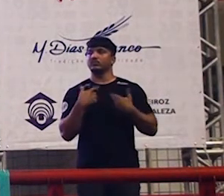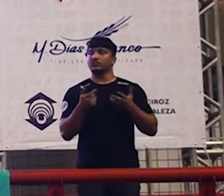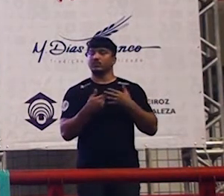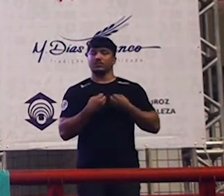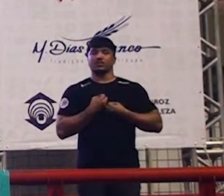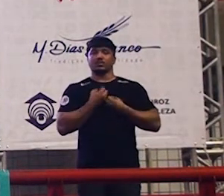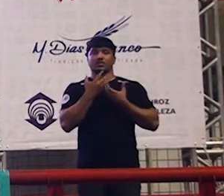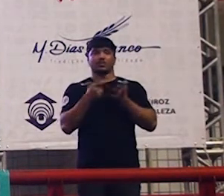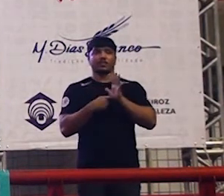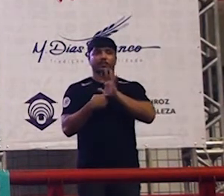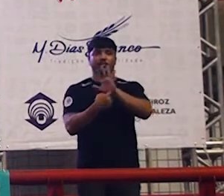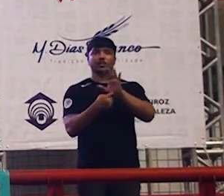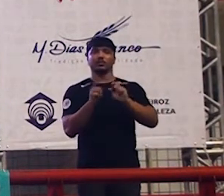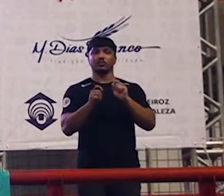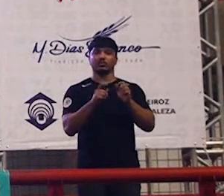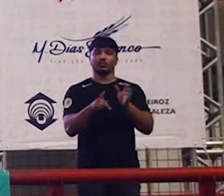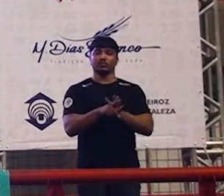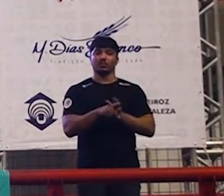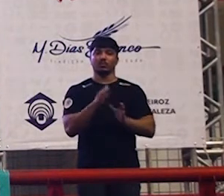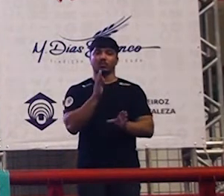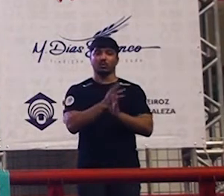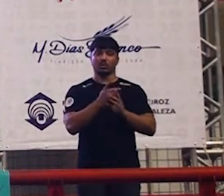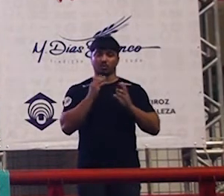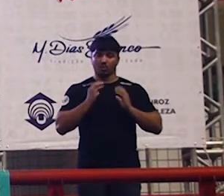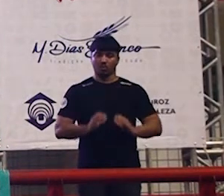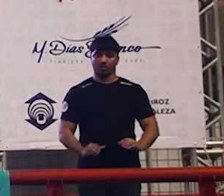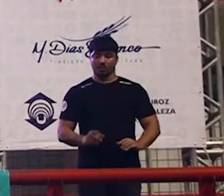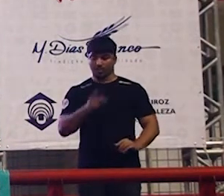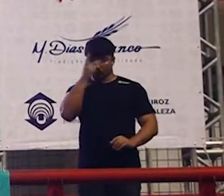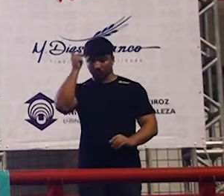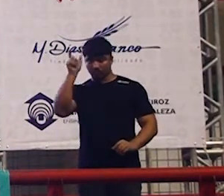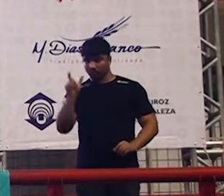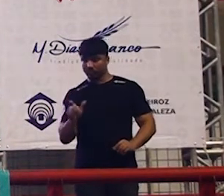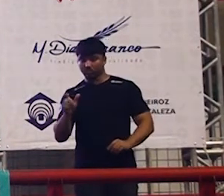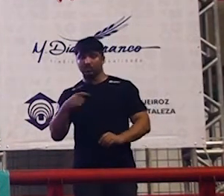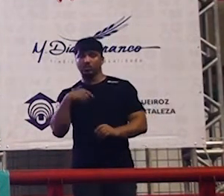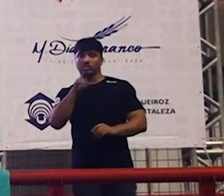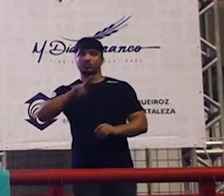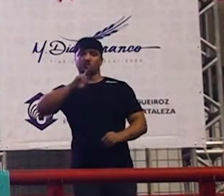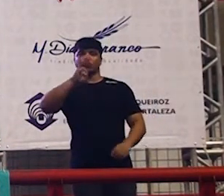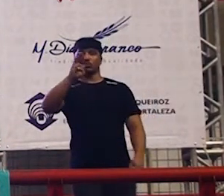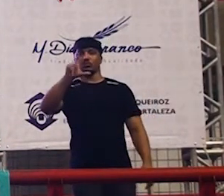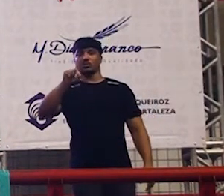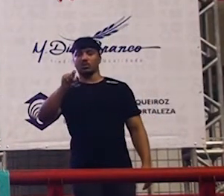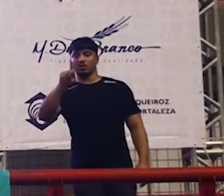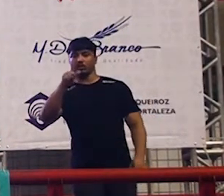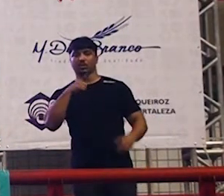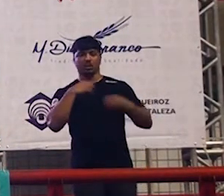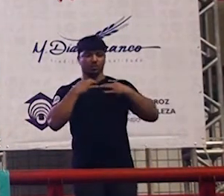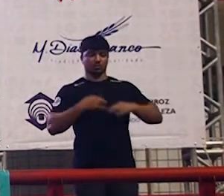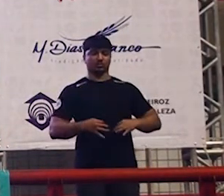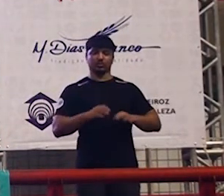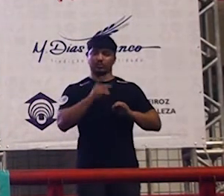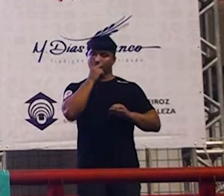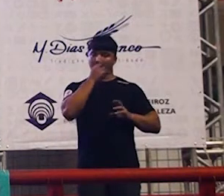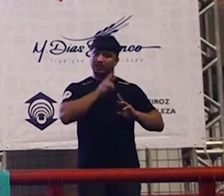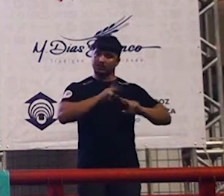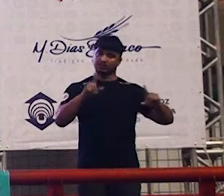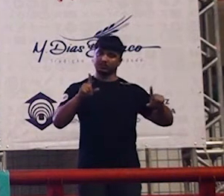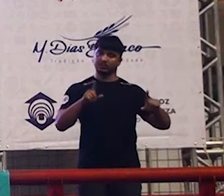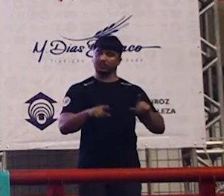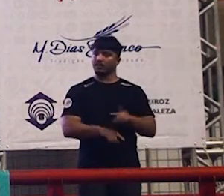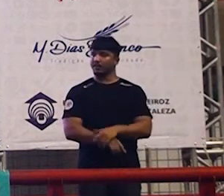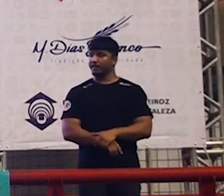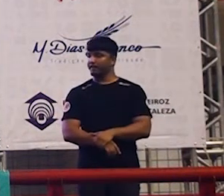Expõe uma visão crítica acerca do comportamento do usuário de blog, demonstrando a necessidade de uma postura radical.